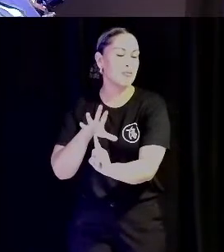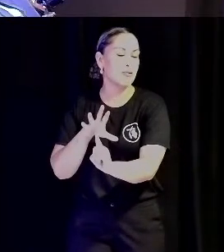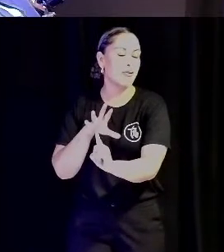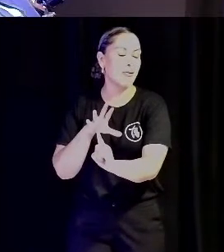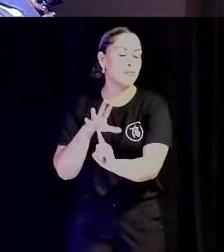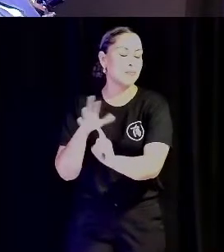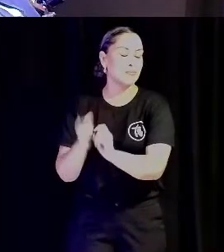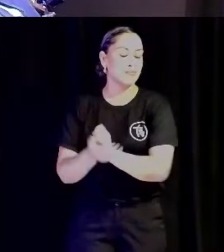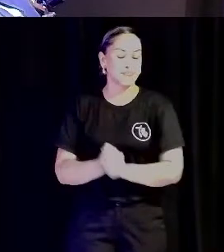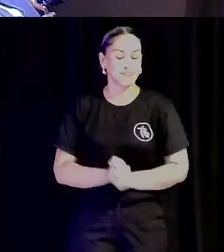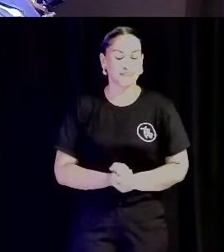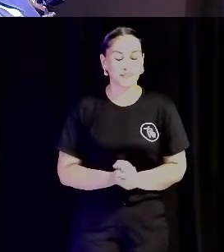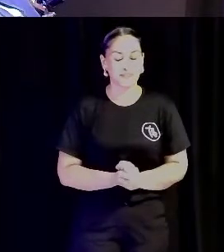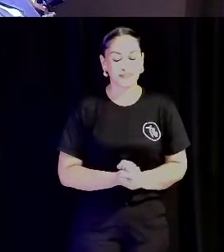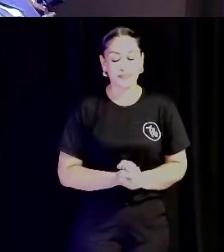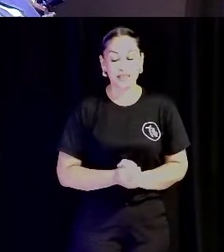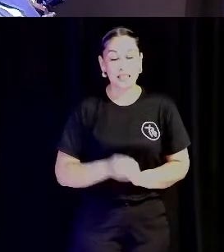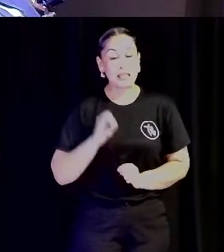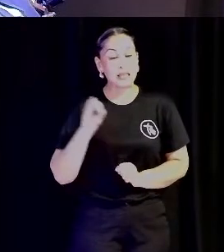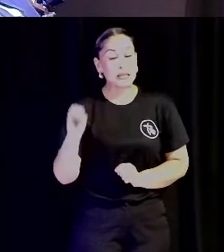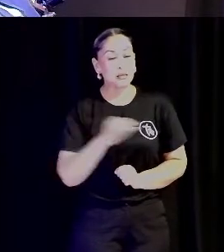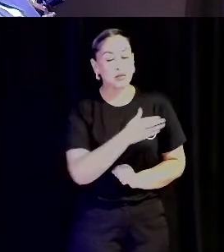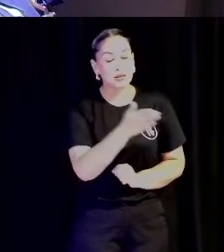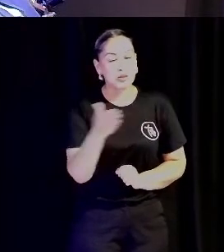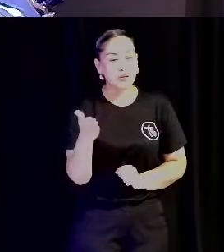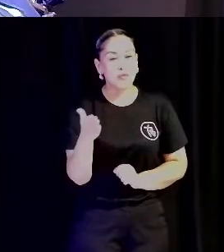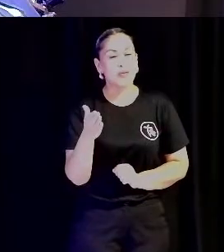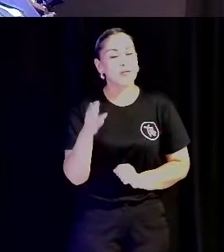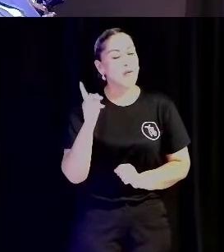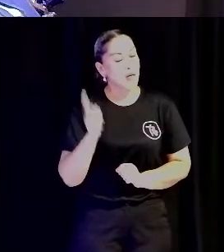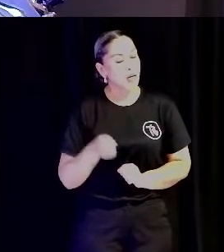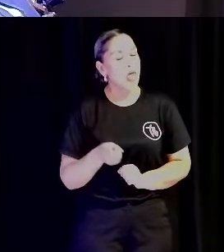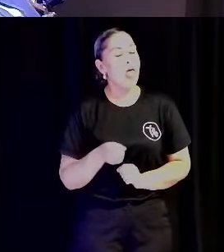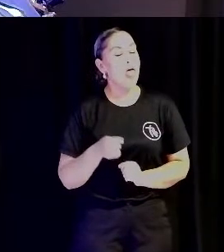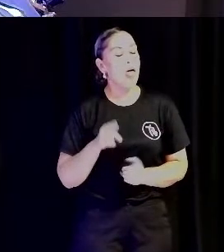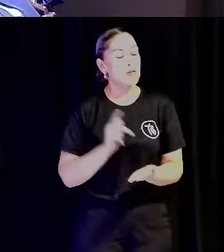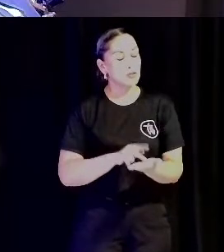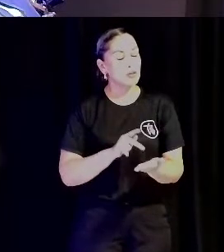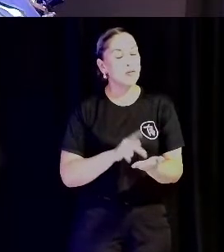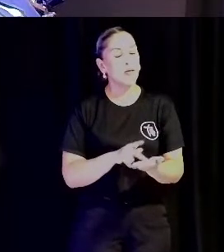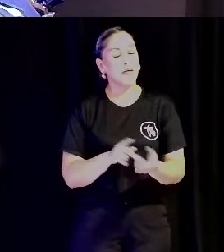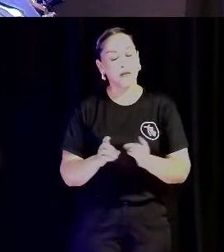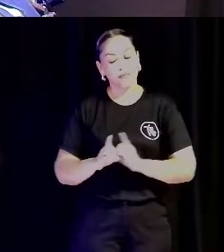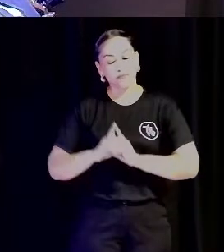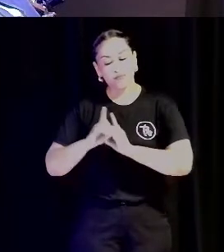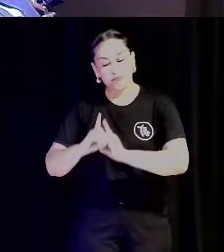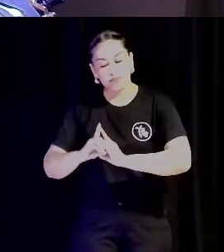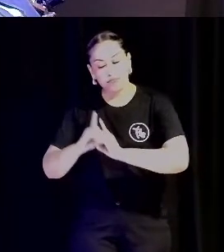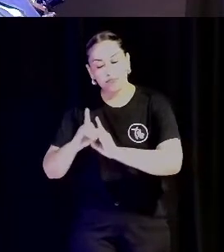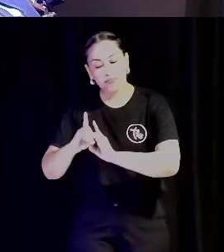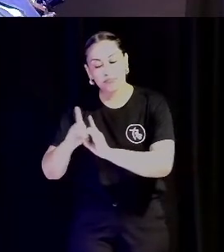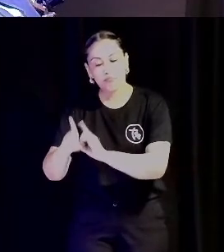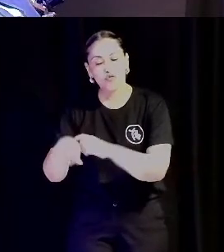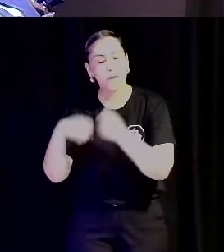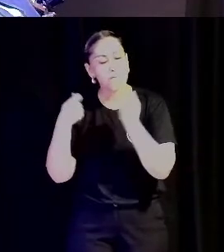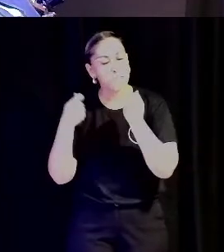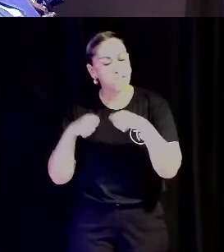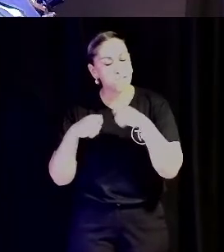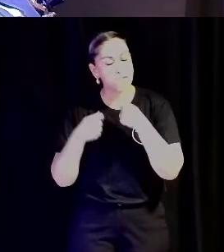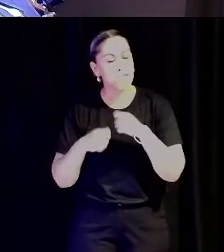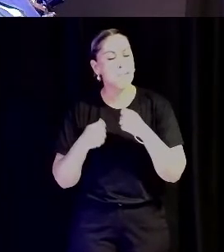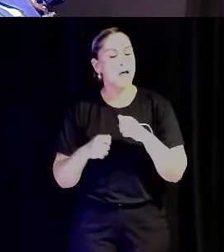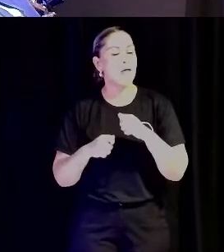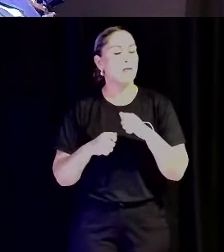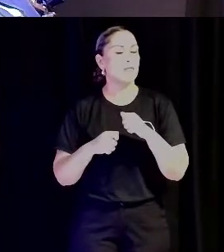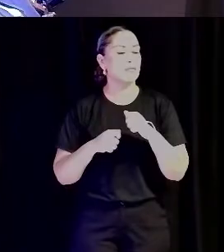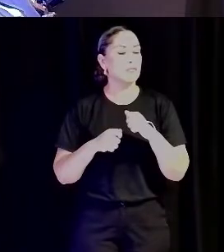produziam. Se você é de fato um discípulo de Jesus, você tem que ser